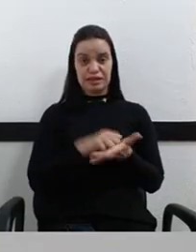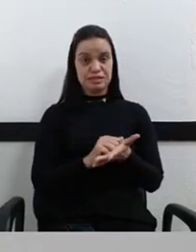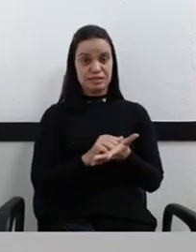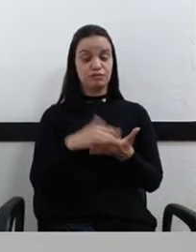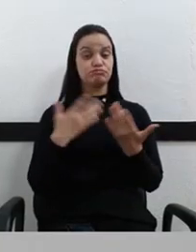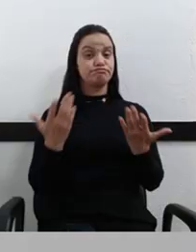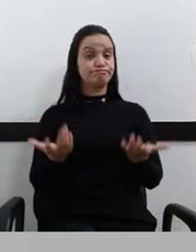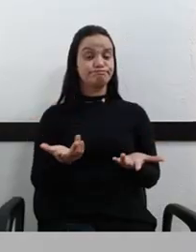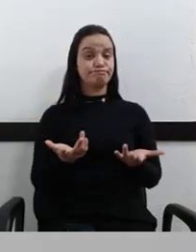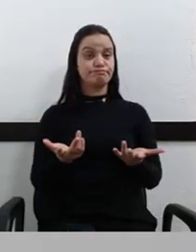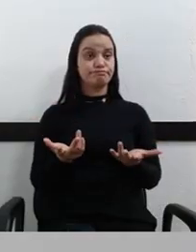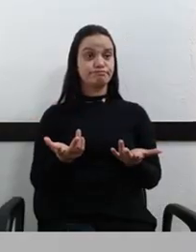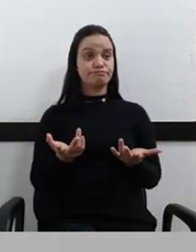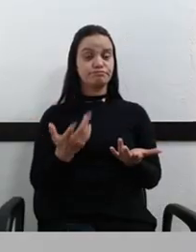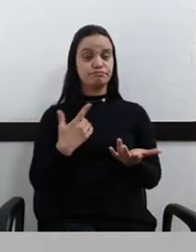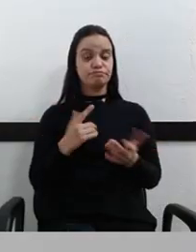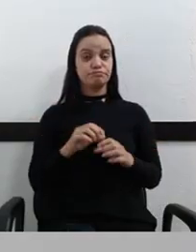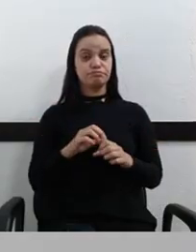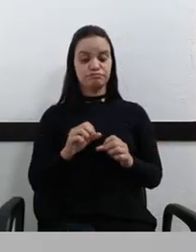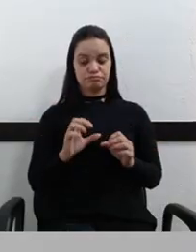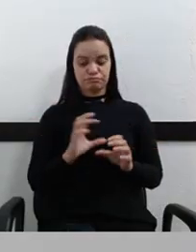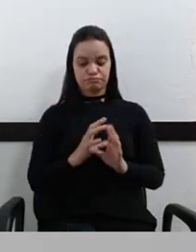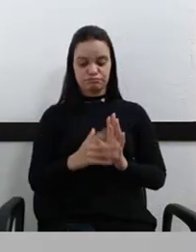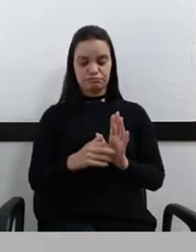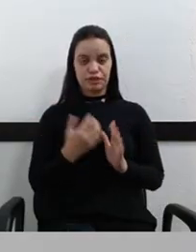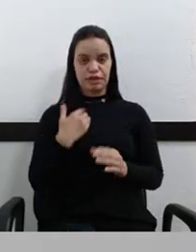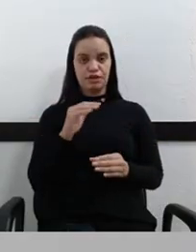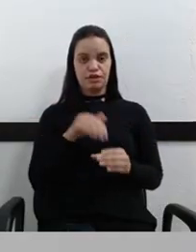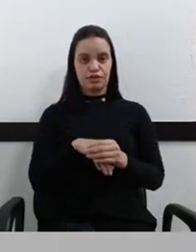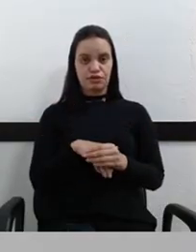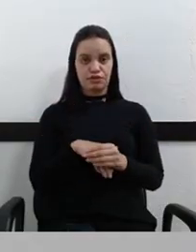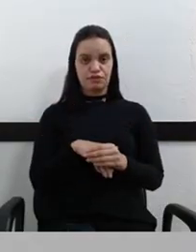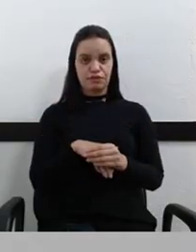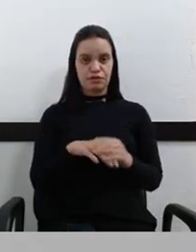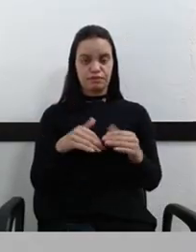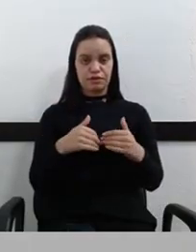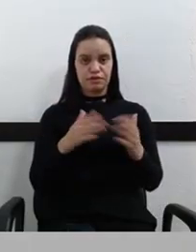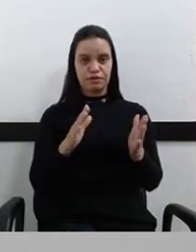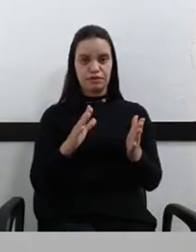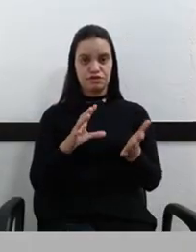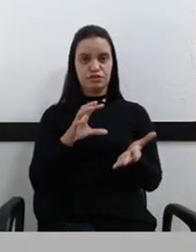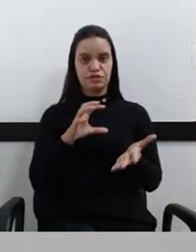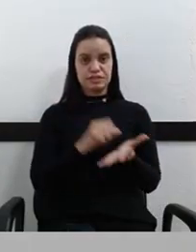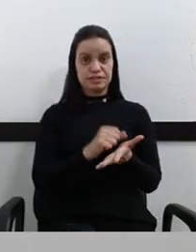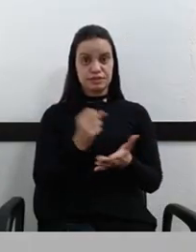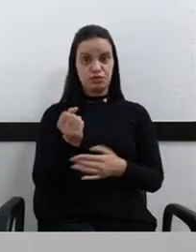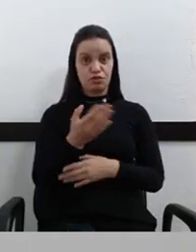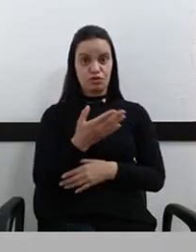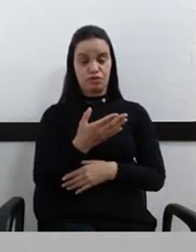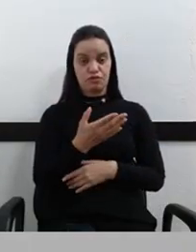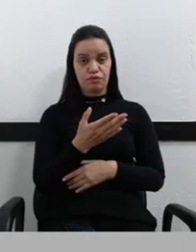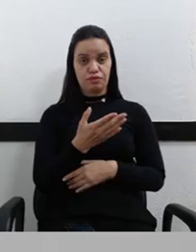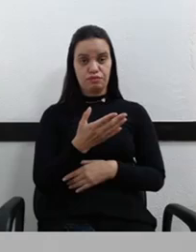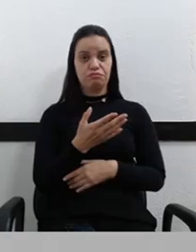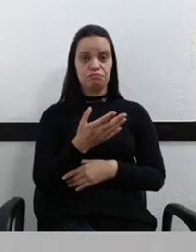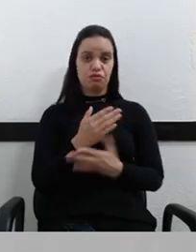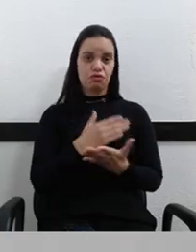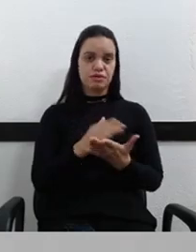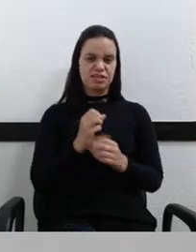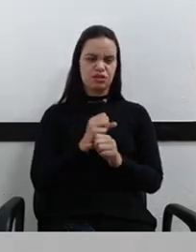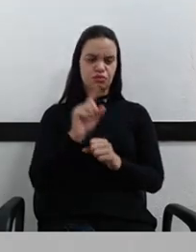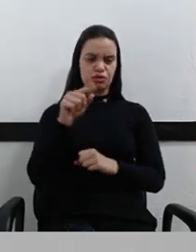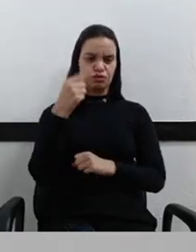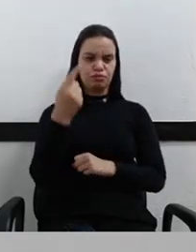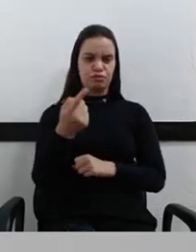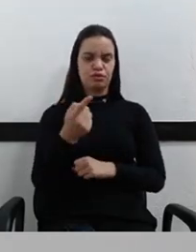Então, feita essa constatação, eu voto pela abertura de novas inscrições. Provavelmente o ano que vem, né? Porque